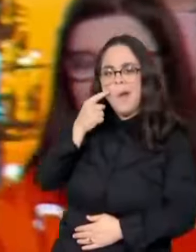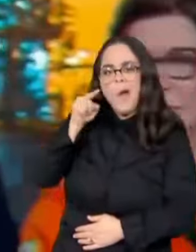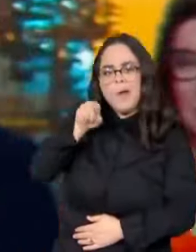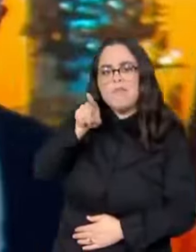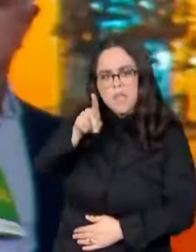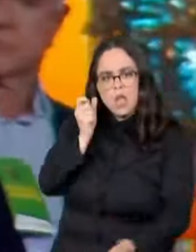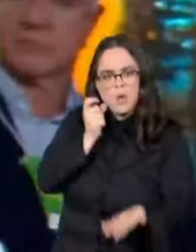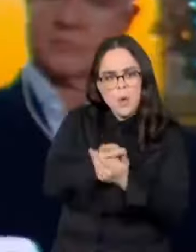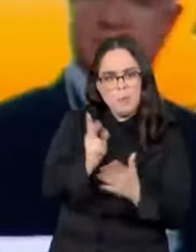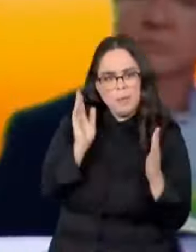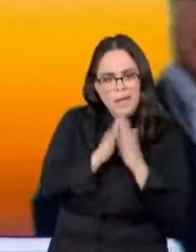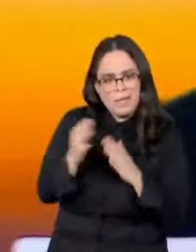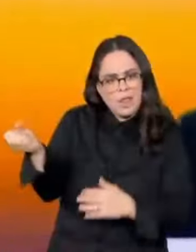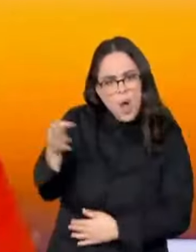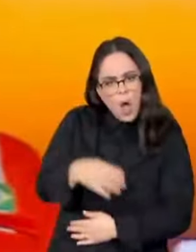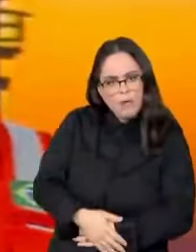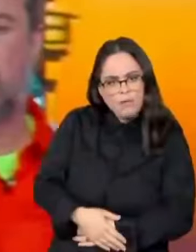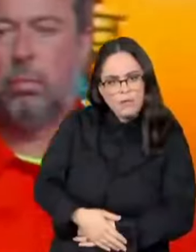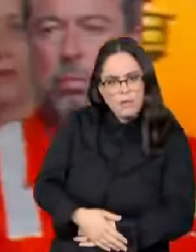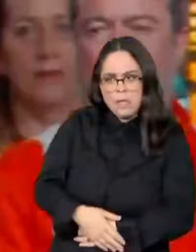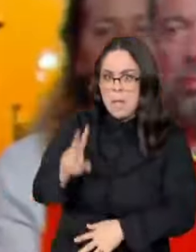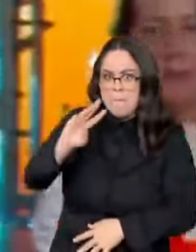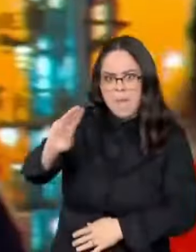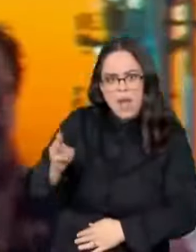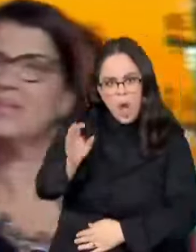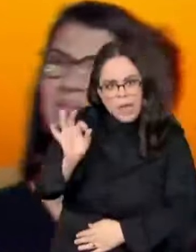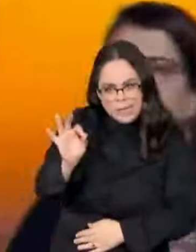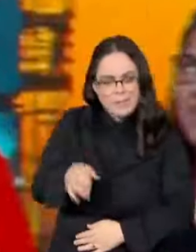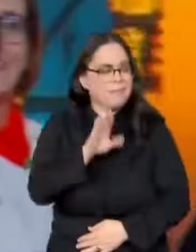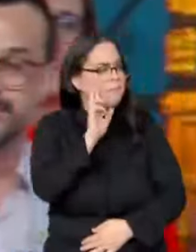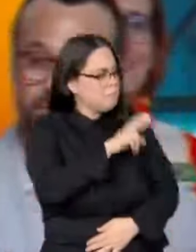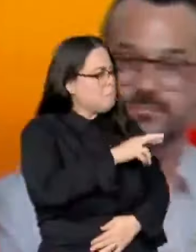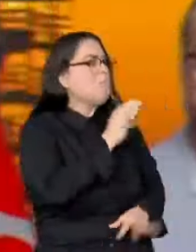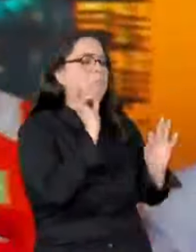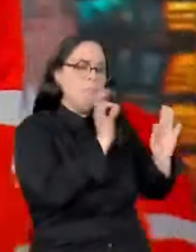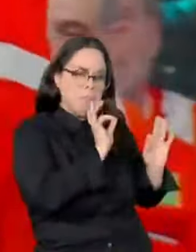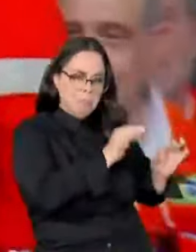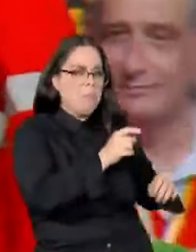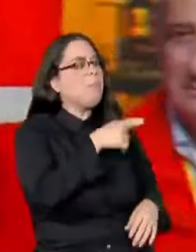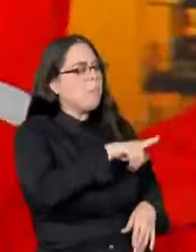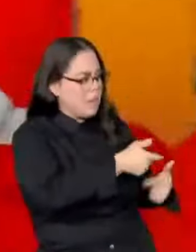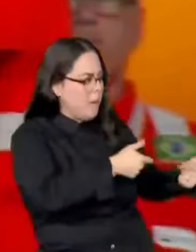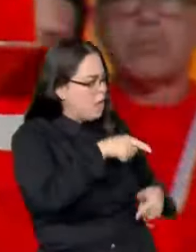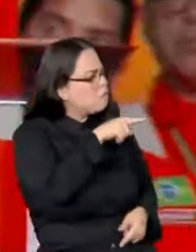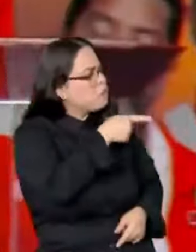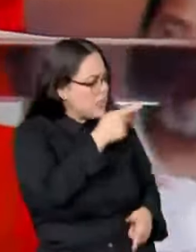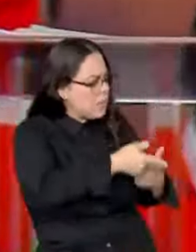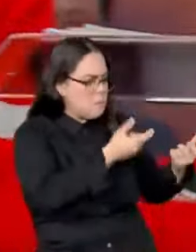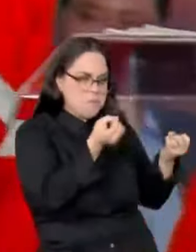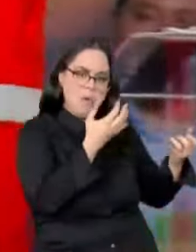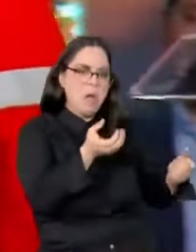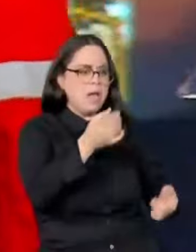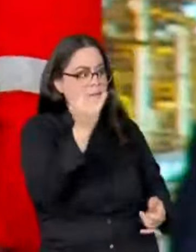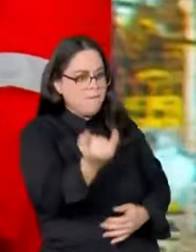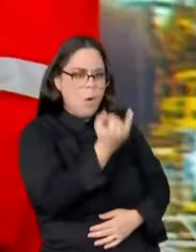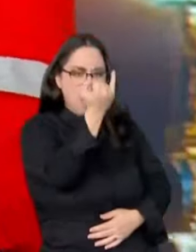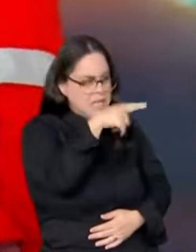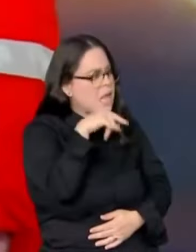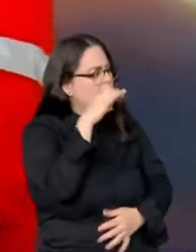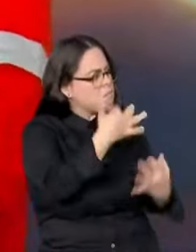senhor comprou uma casa nova por não sei quantos milhões. Muito bem, você é bem informado, você é um brasileiro muito